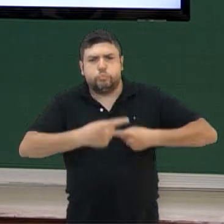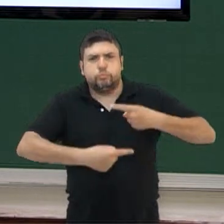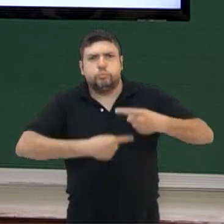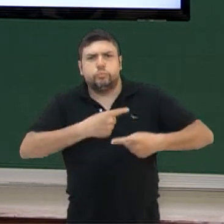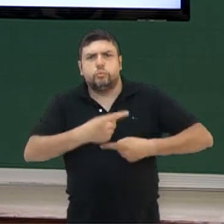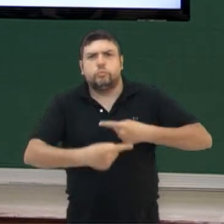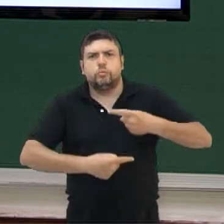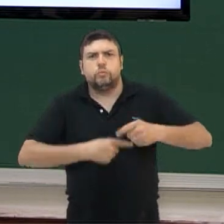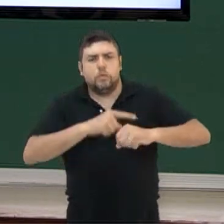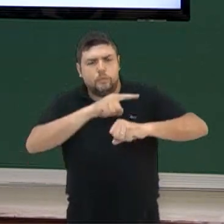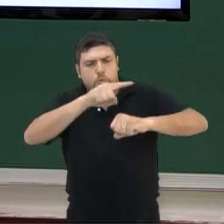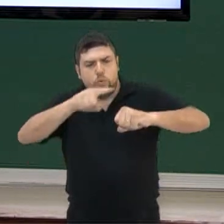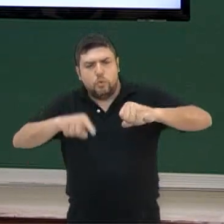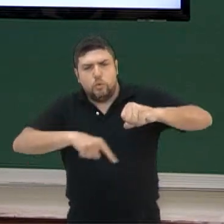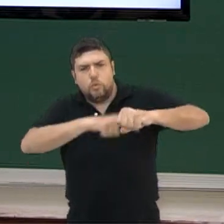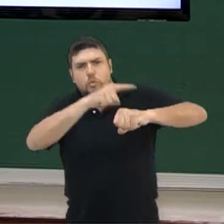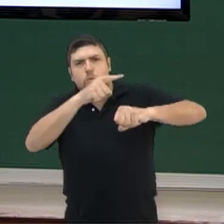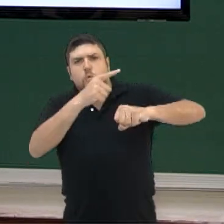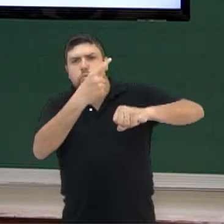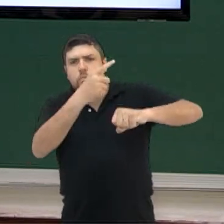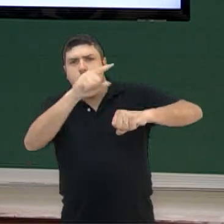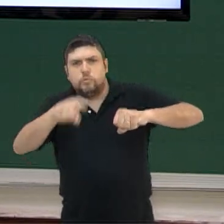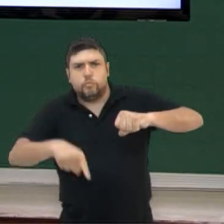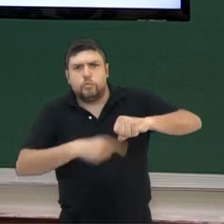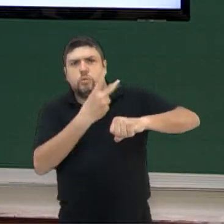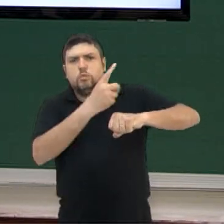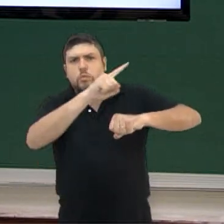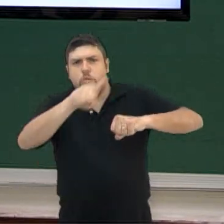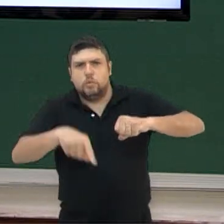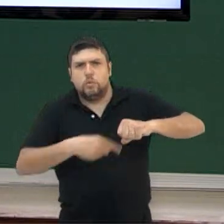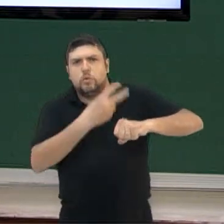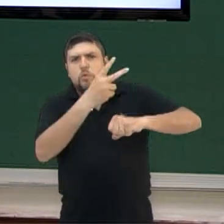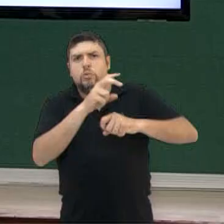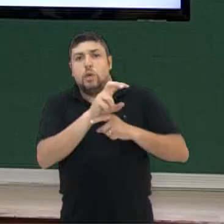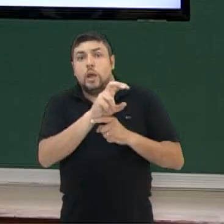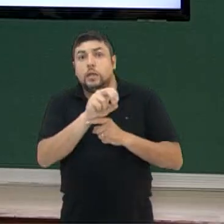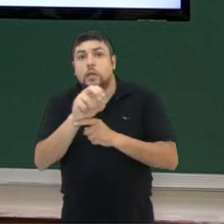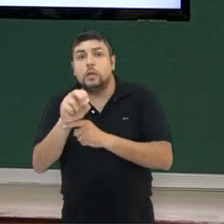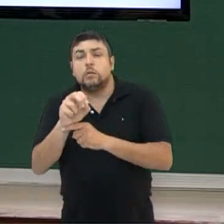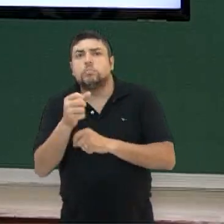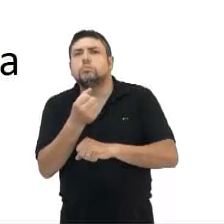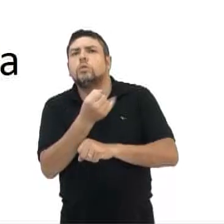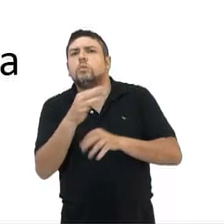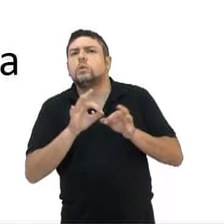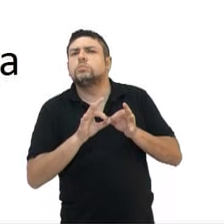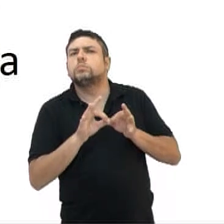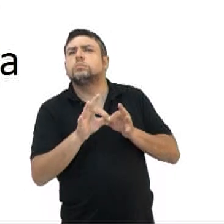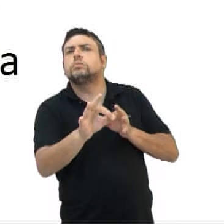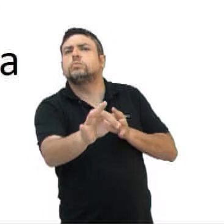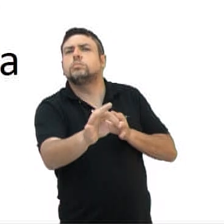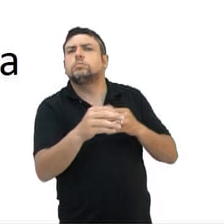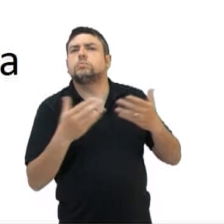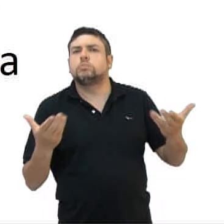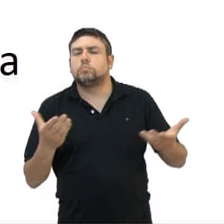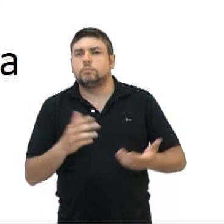a distância percorrida por ele? Certo? Então, vou dar um tempinho aí para vocês fazerem e já volto com a correção.